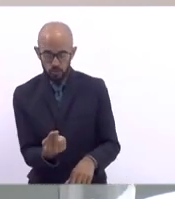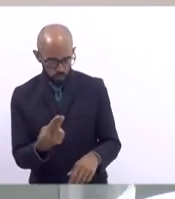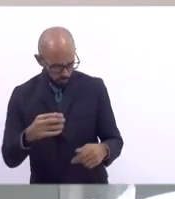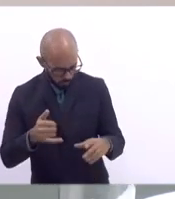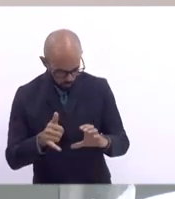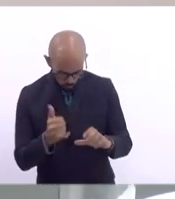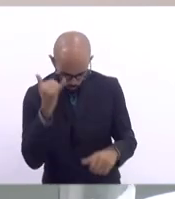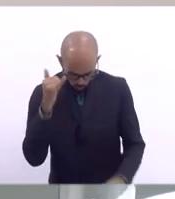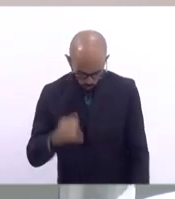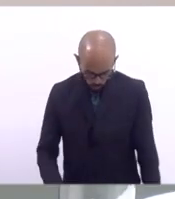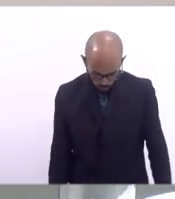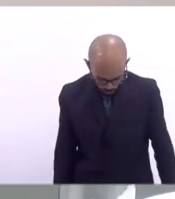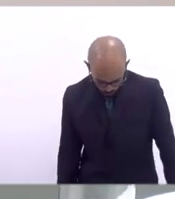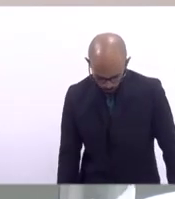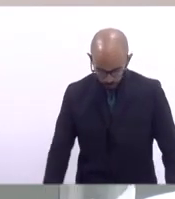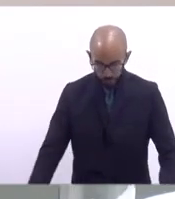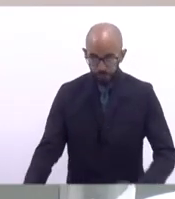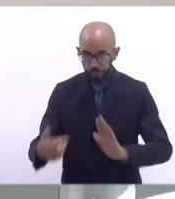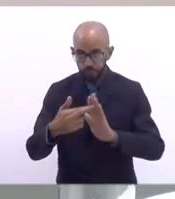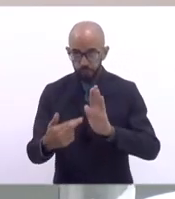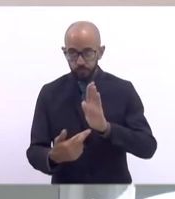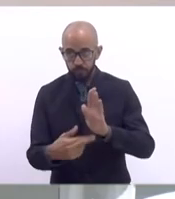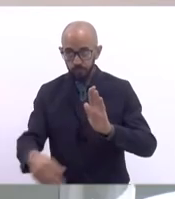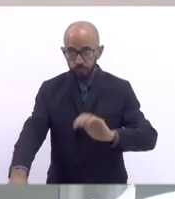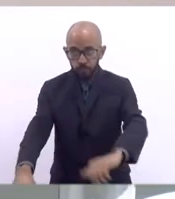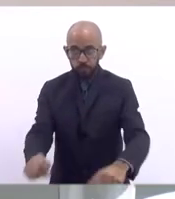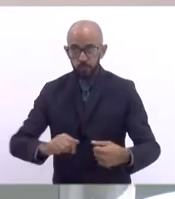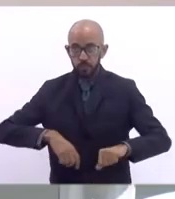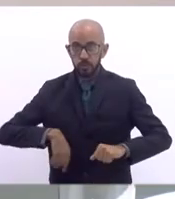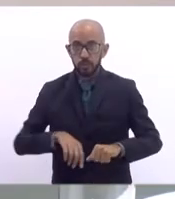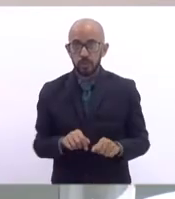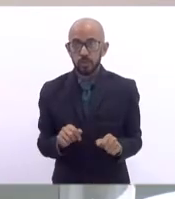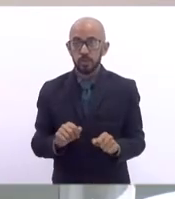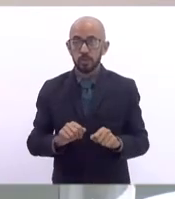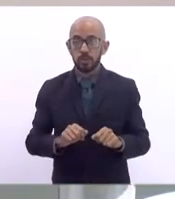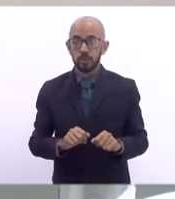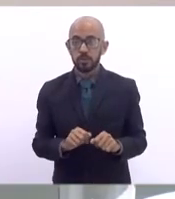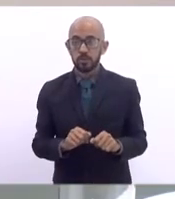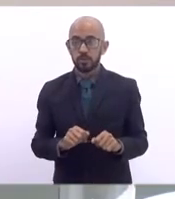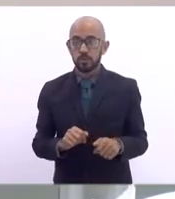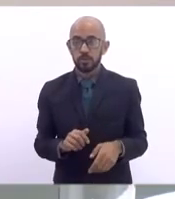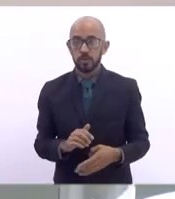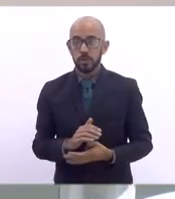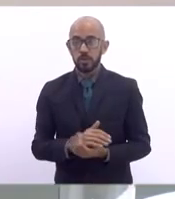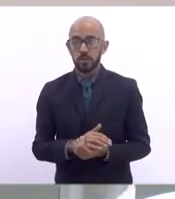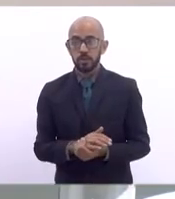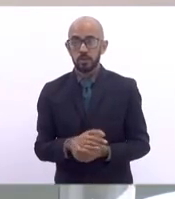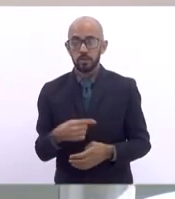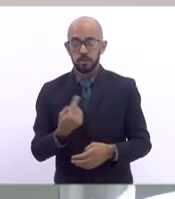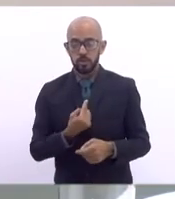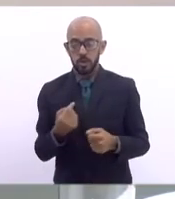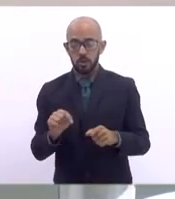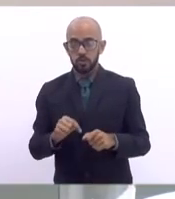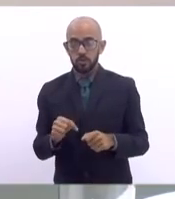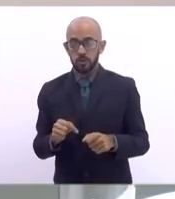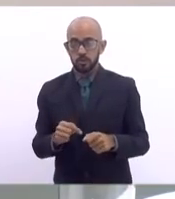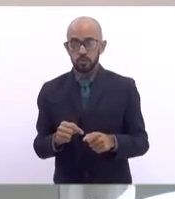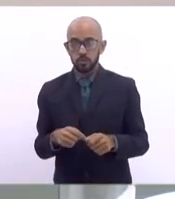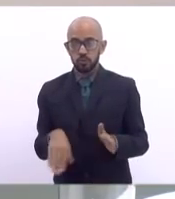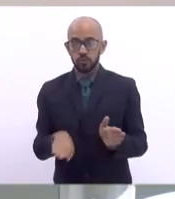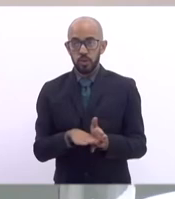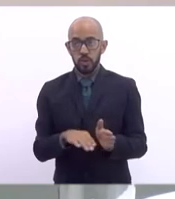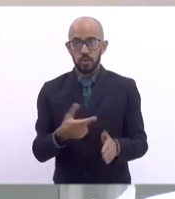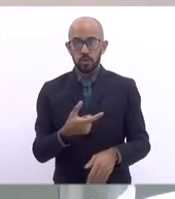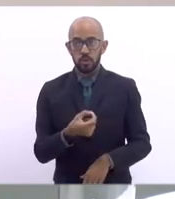juro de uma regra de amortização e descentralizado que nós vamos de chegar lá em 2031